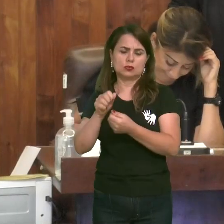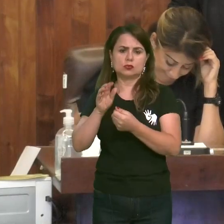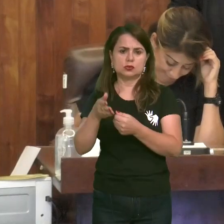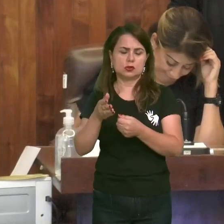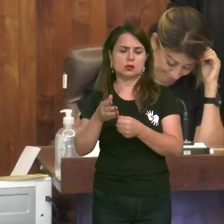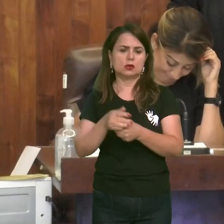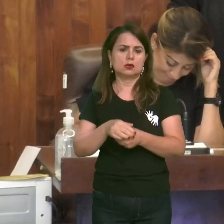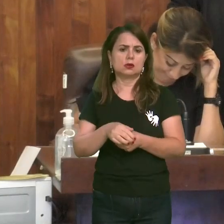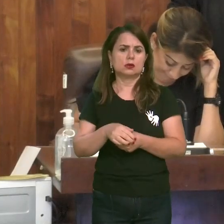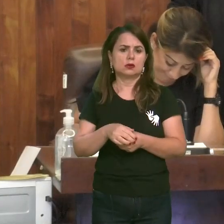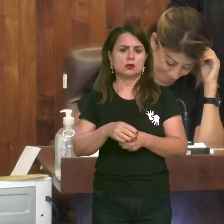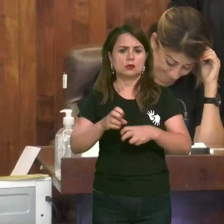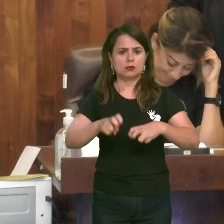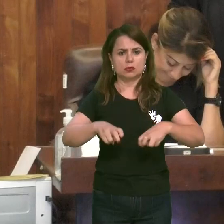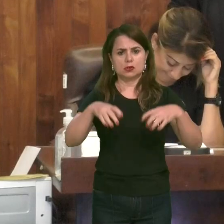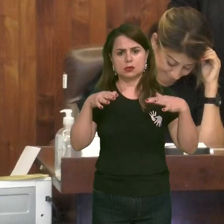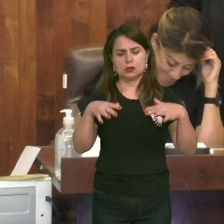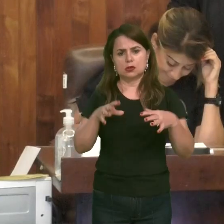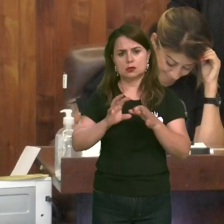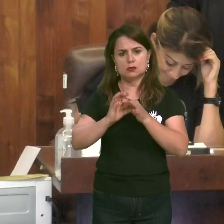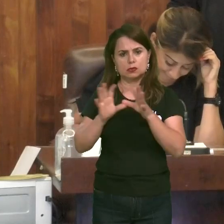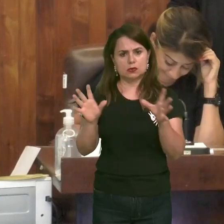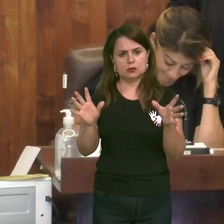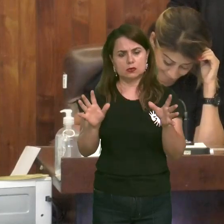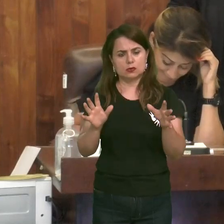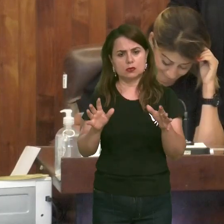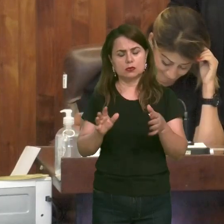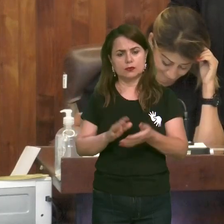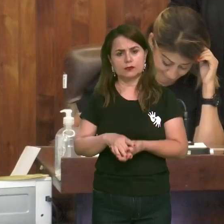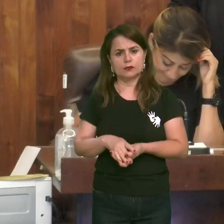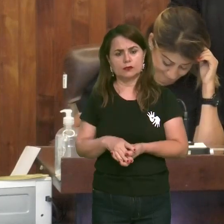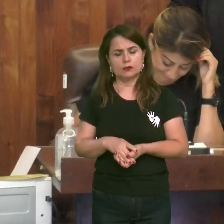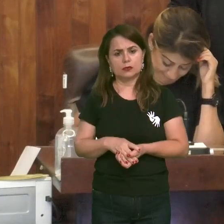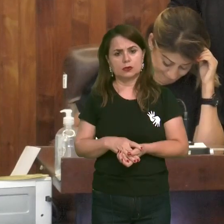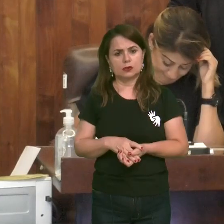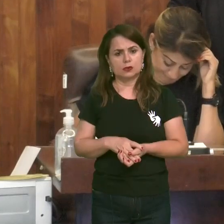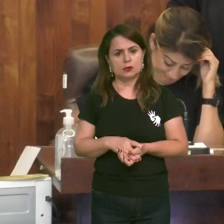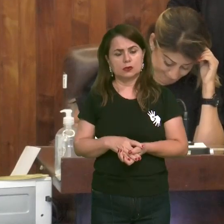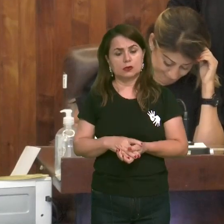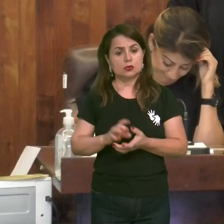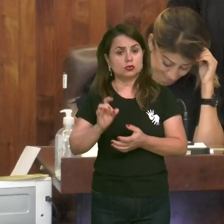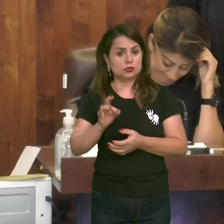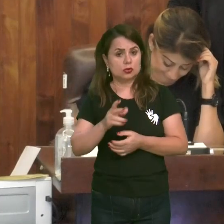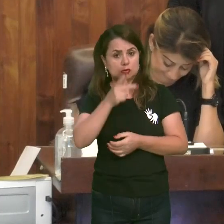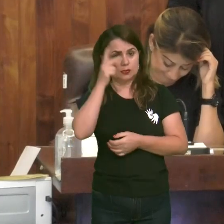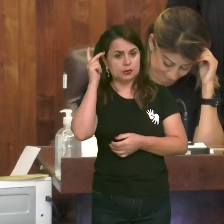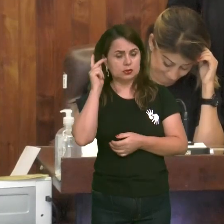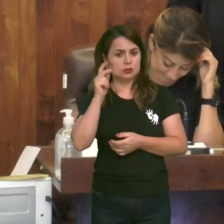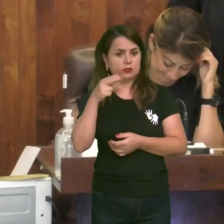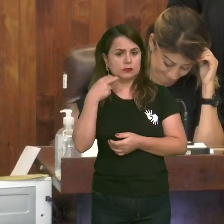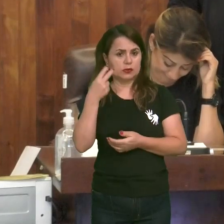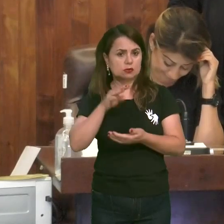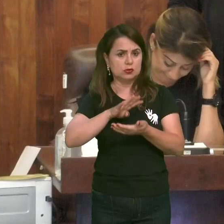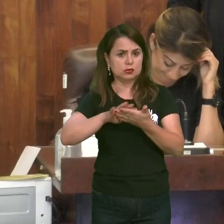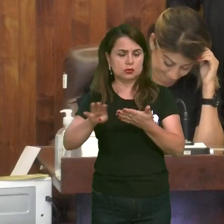deliberado pelo plenário salve Salves que já foram retiradas pelos autores